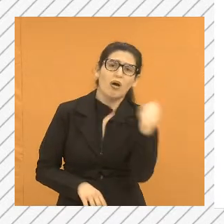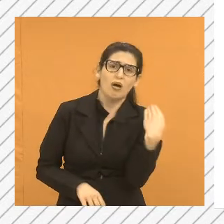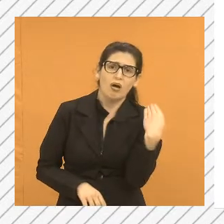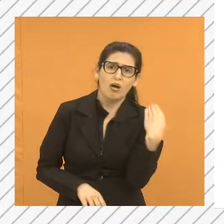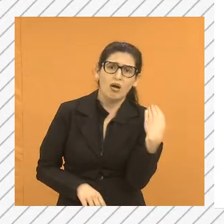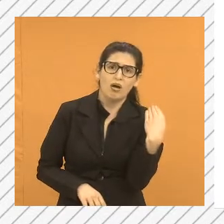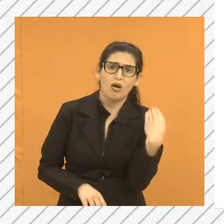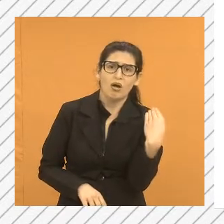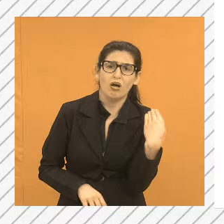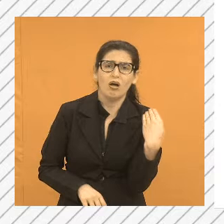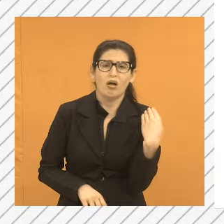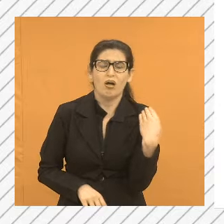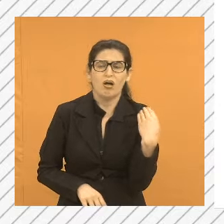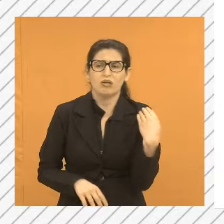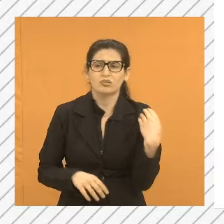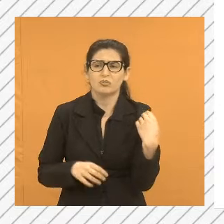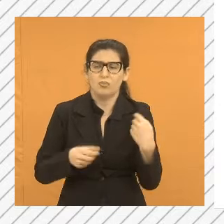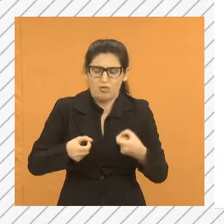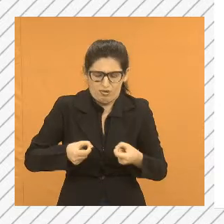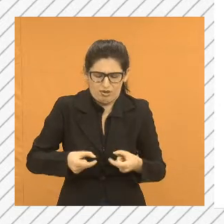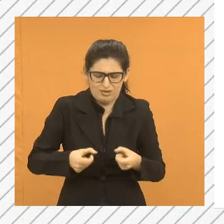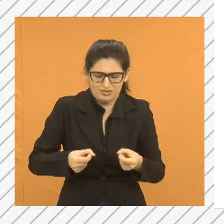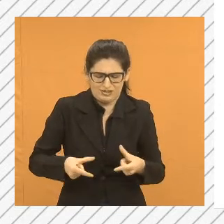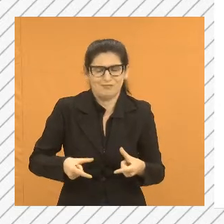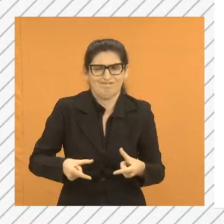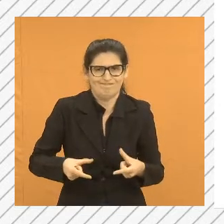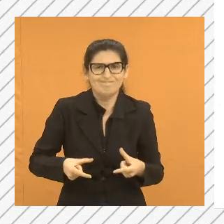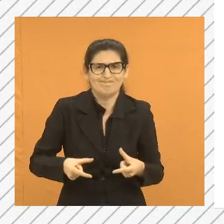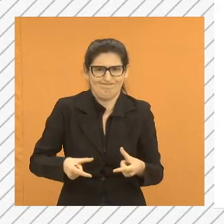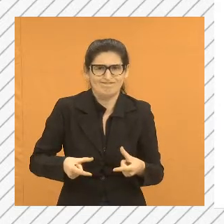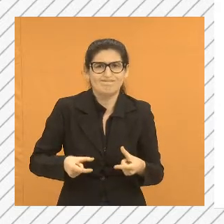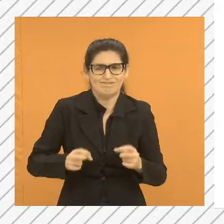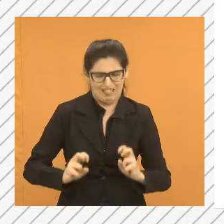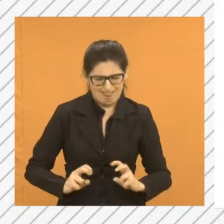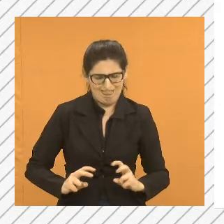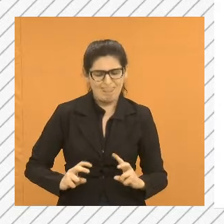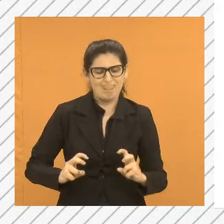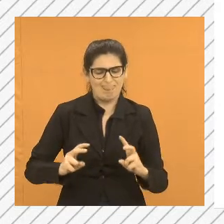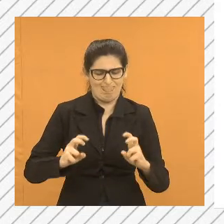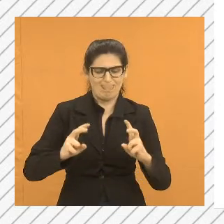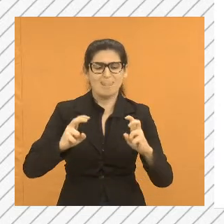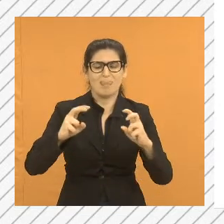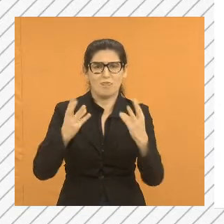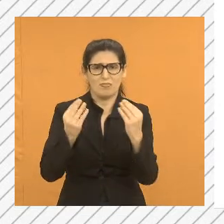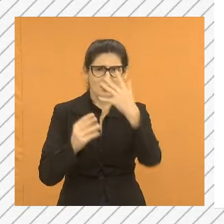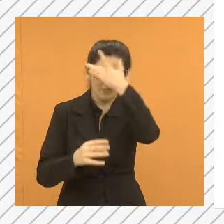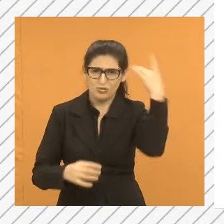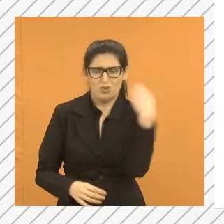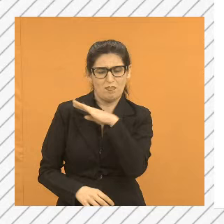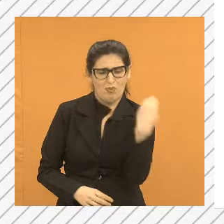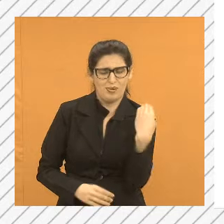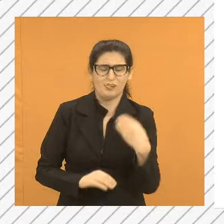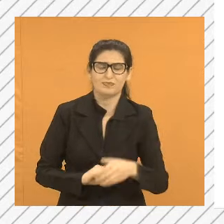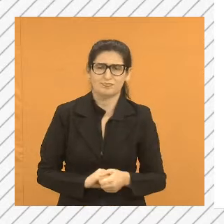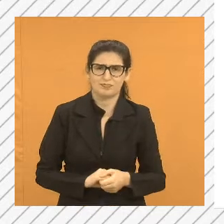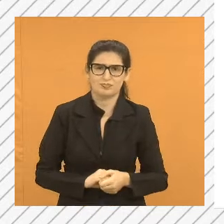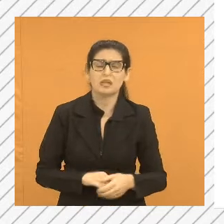por tumores, e uma redução no número de doenças